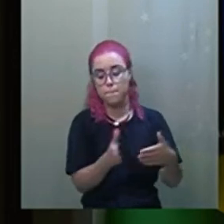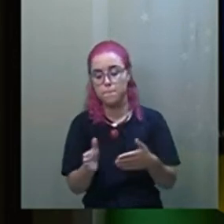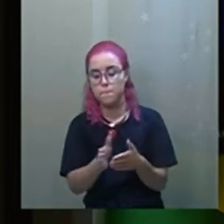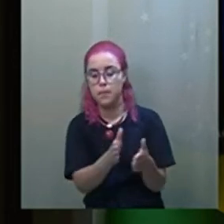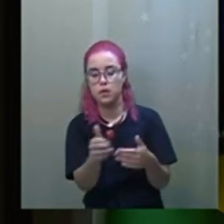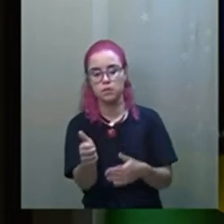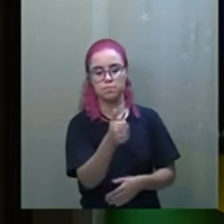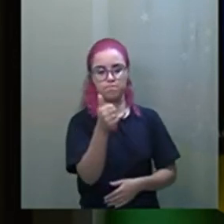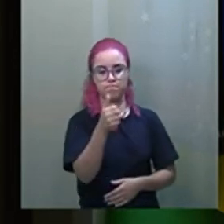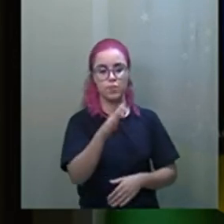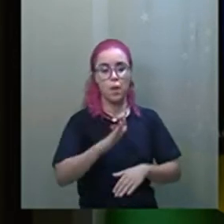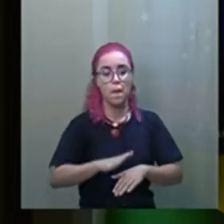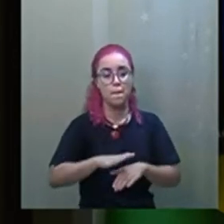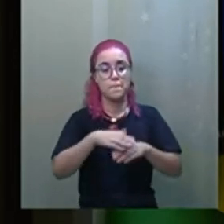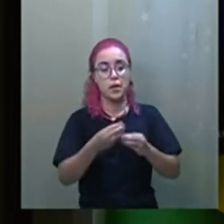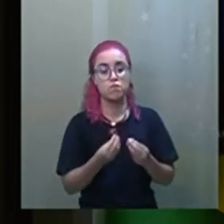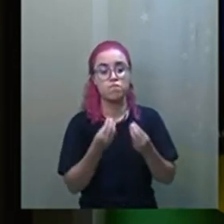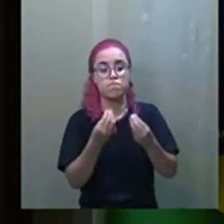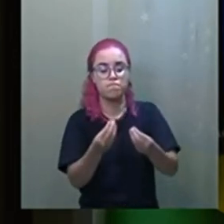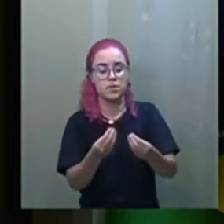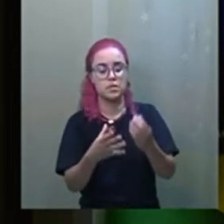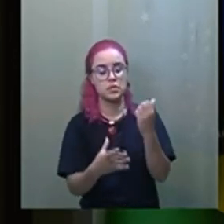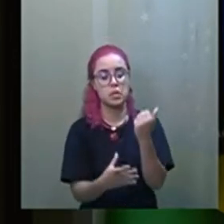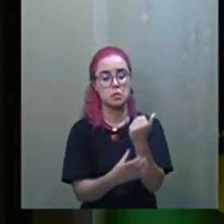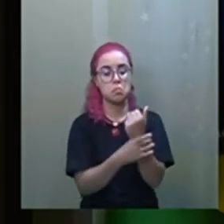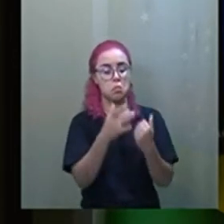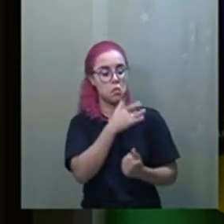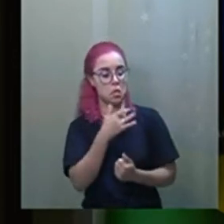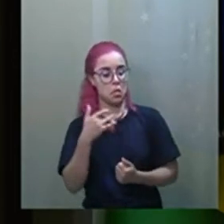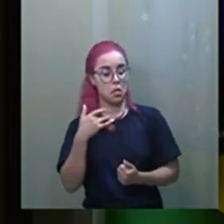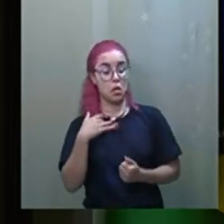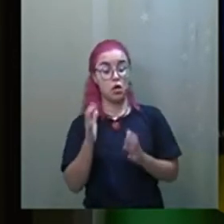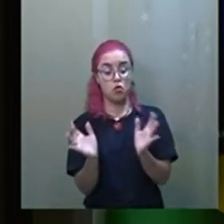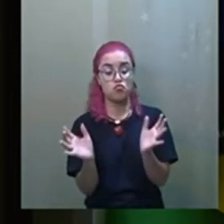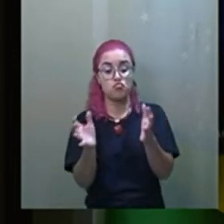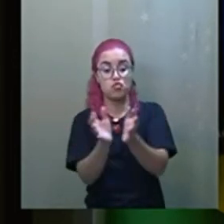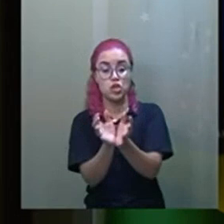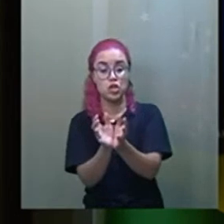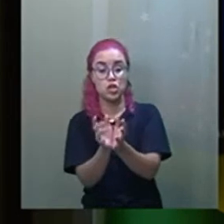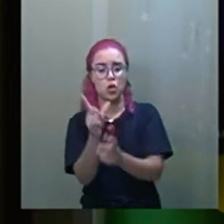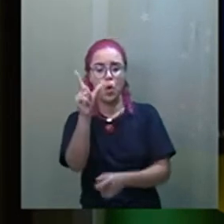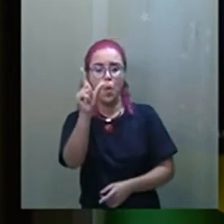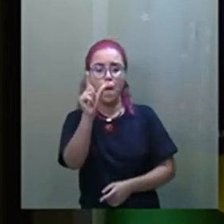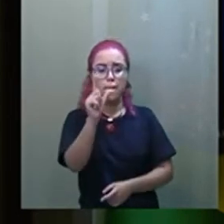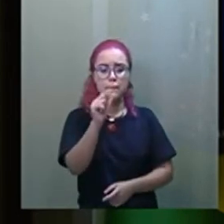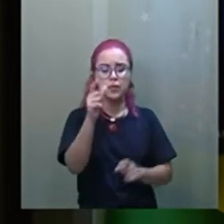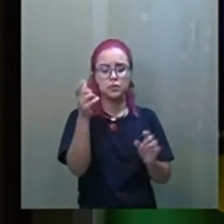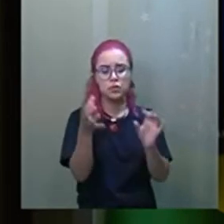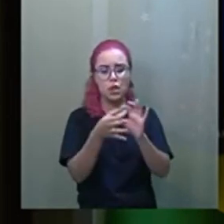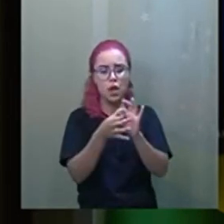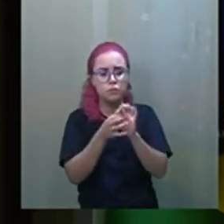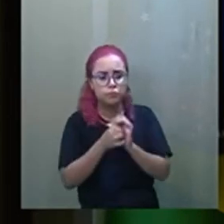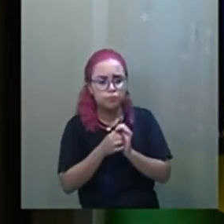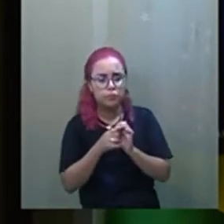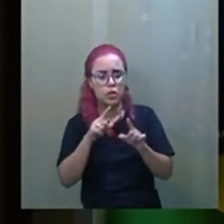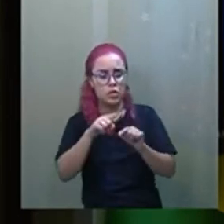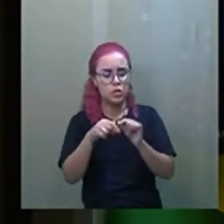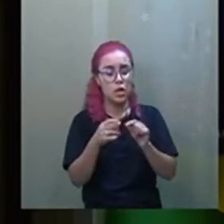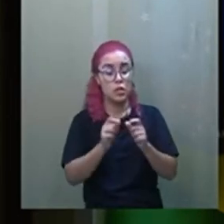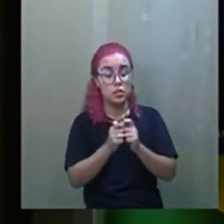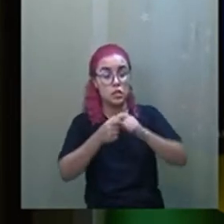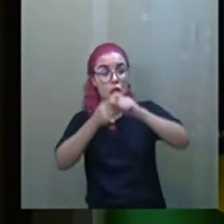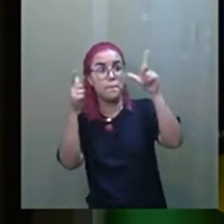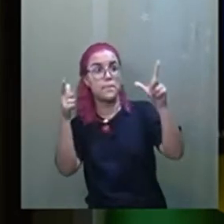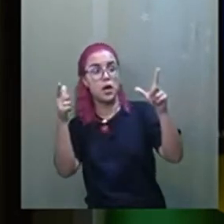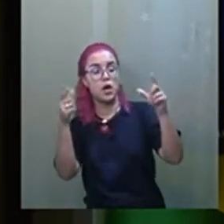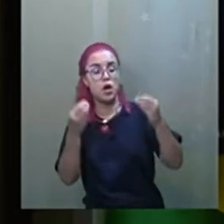de segurança sanitária coletivo, com o mínimo de restrição às liberdades individuais garantidas